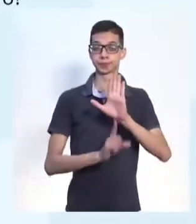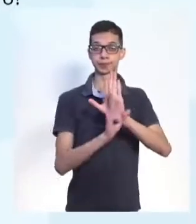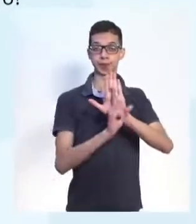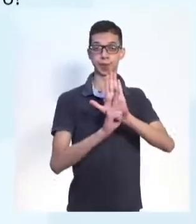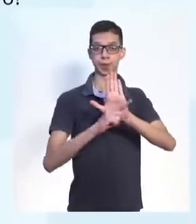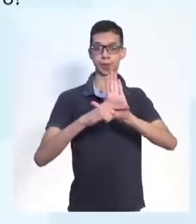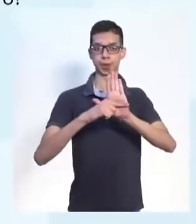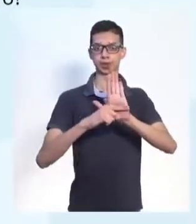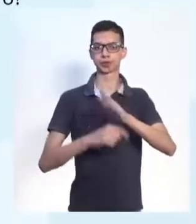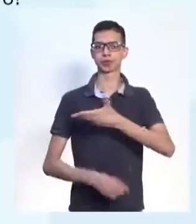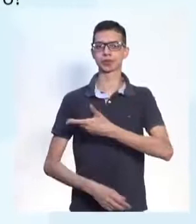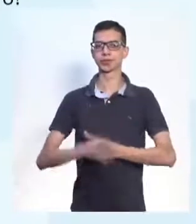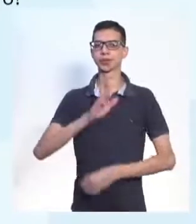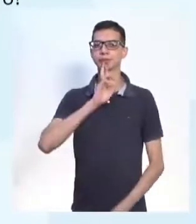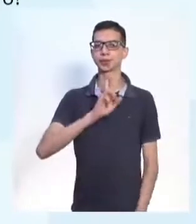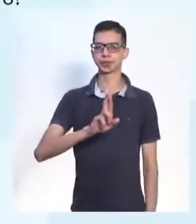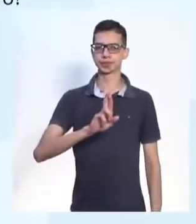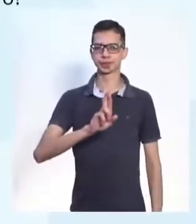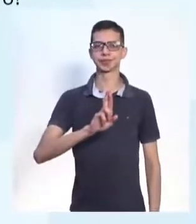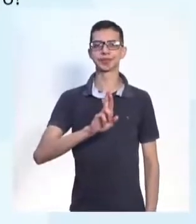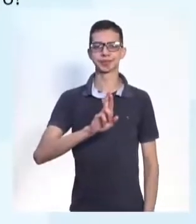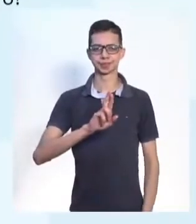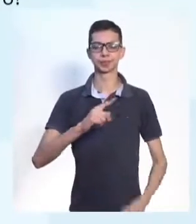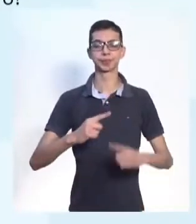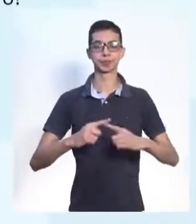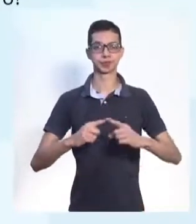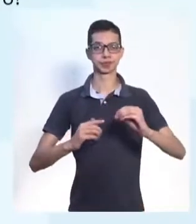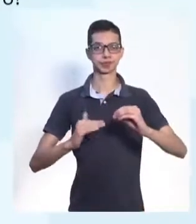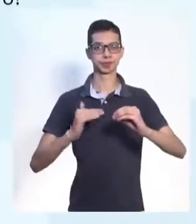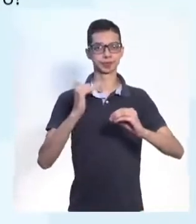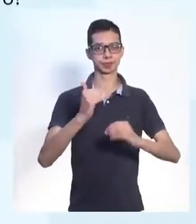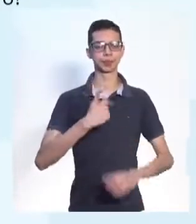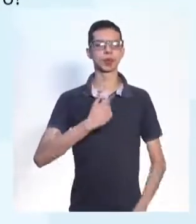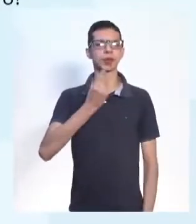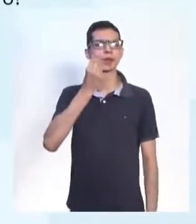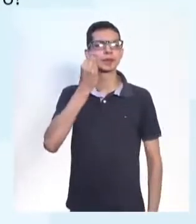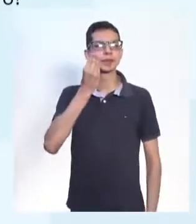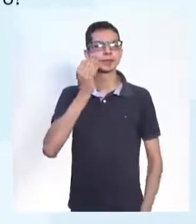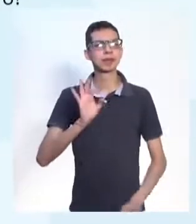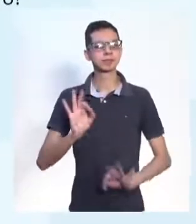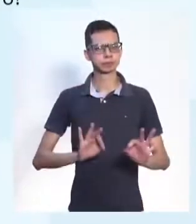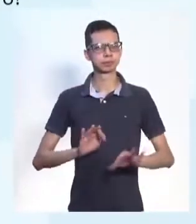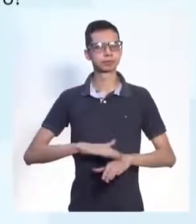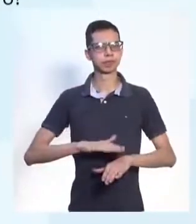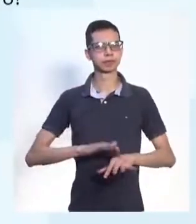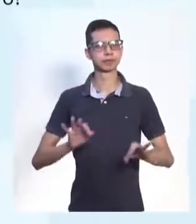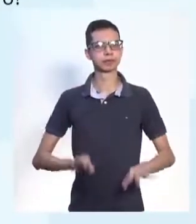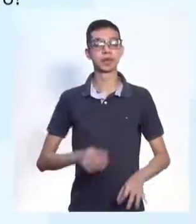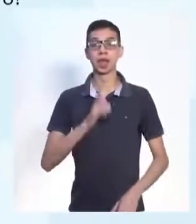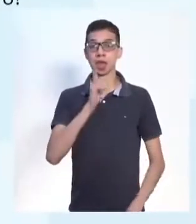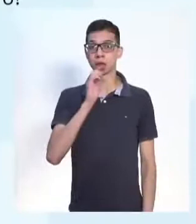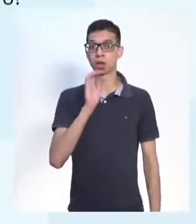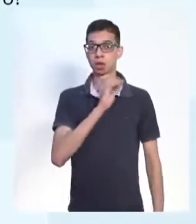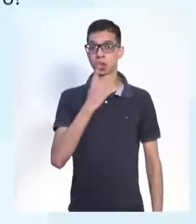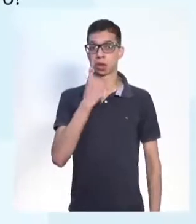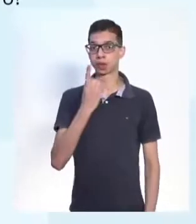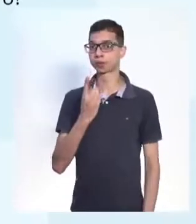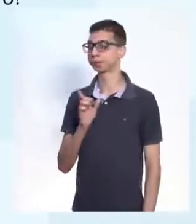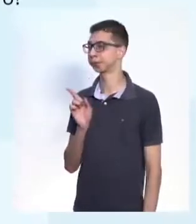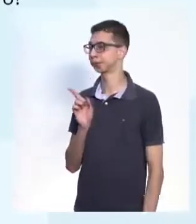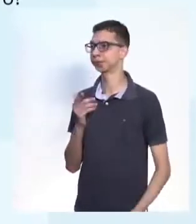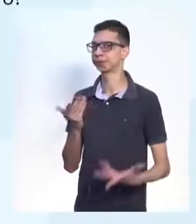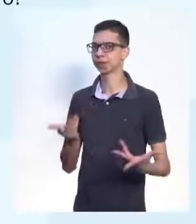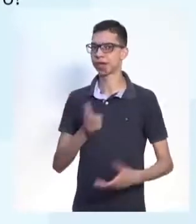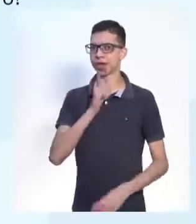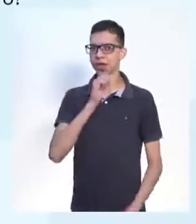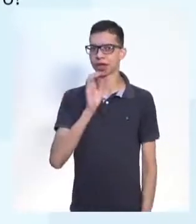aqui, não fazer feio aqui, né? A água tá então vamos quente, tentar. A água está quente aqui, ó. Então Não peguei a água